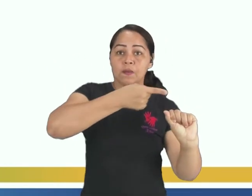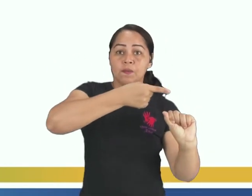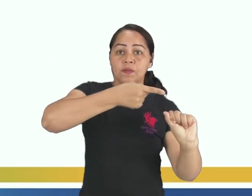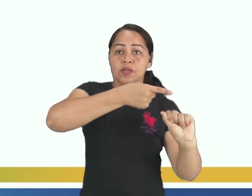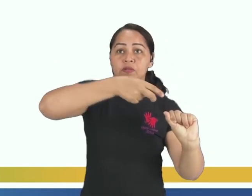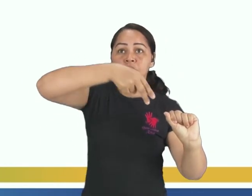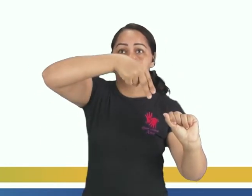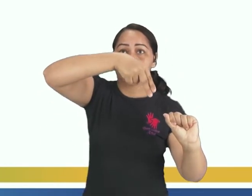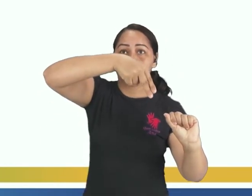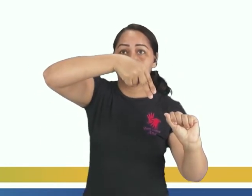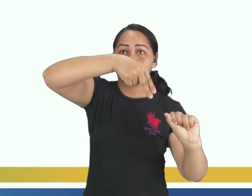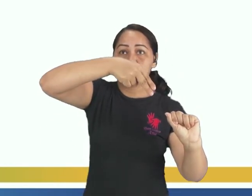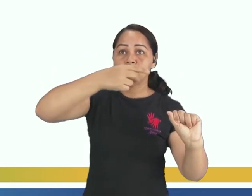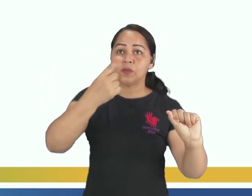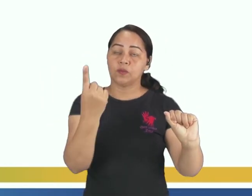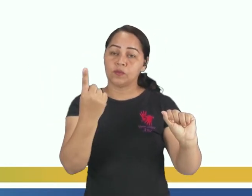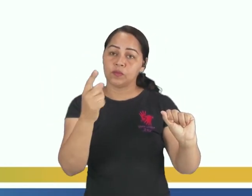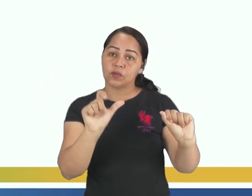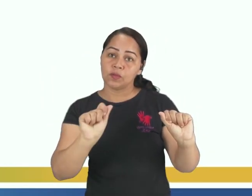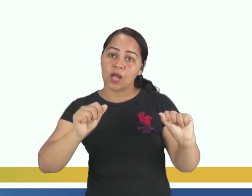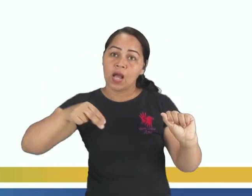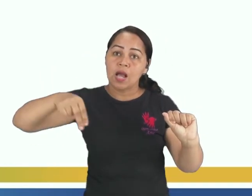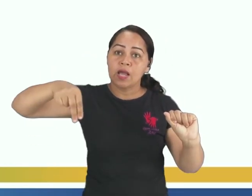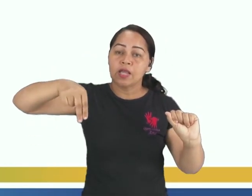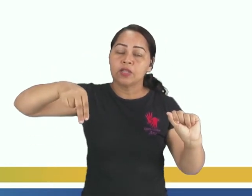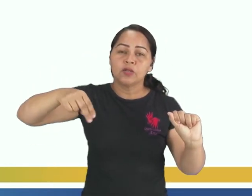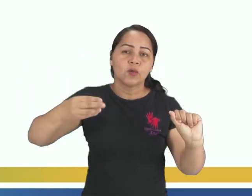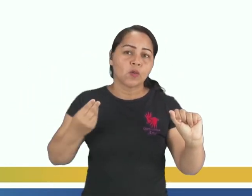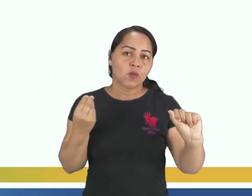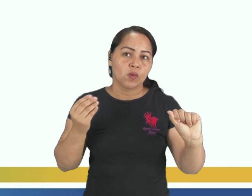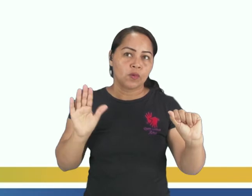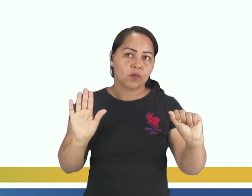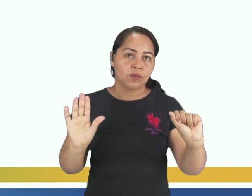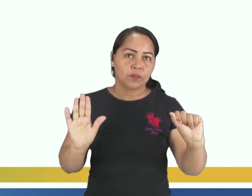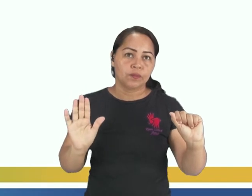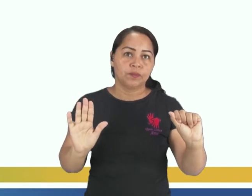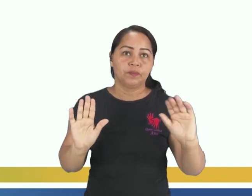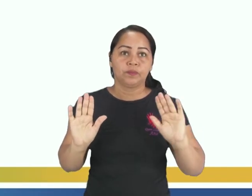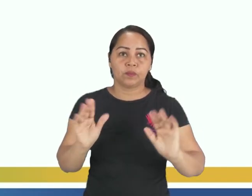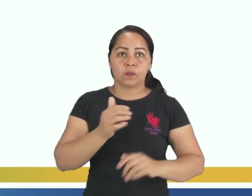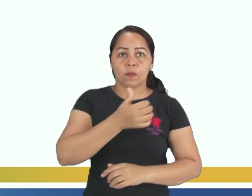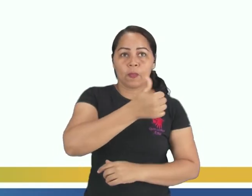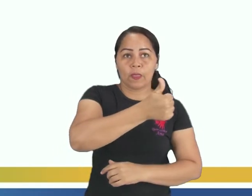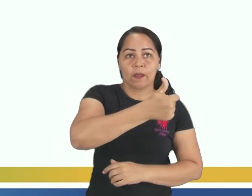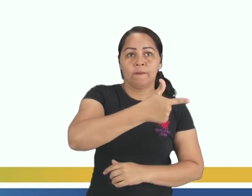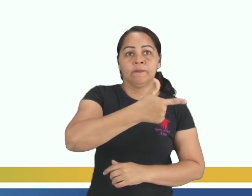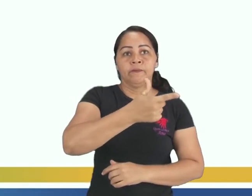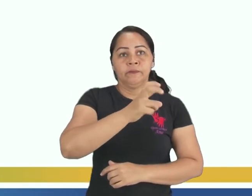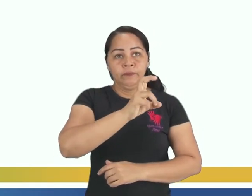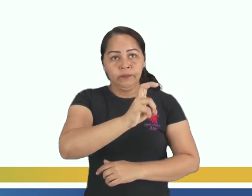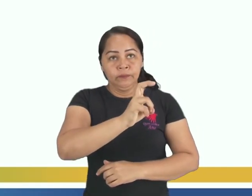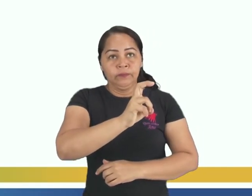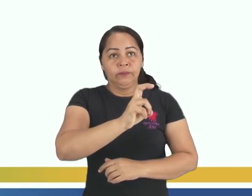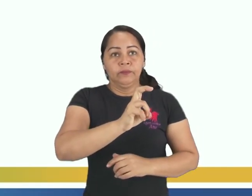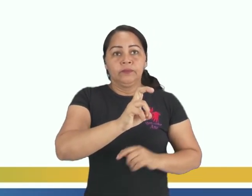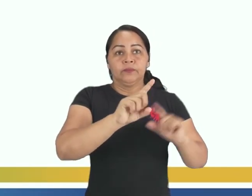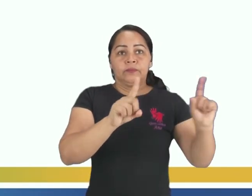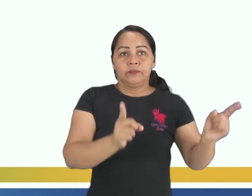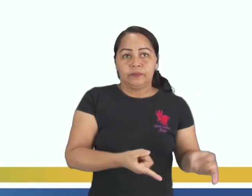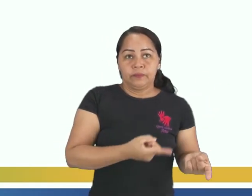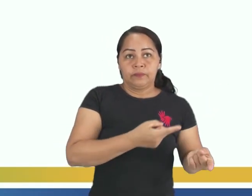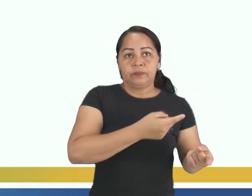a elevado a n, certo? Então, 125 sobre 343 elevado a menos 1 terço, como é que eu